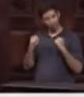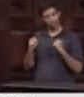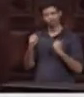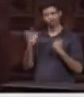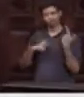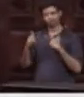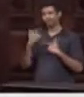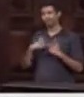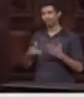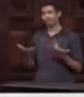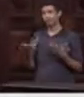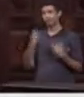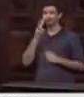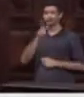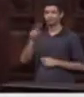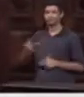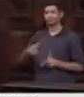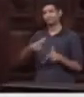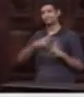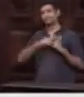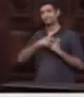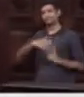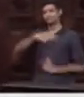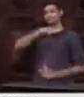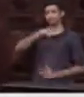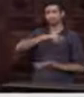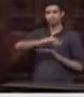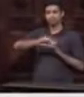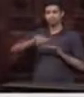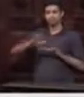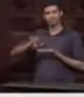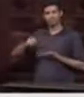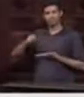o momento apresenta, é possível fazer a